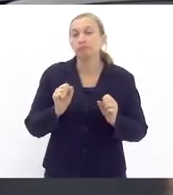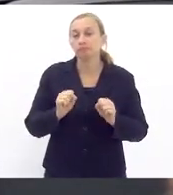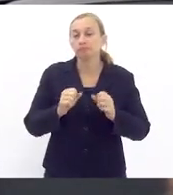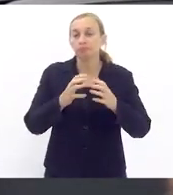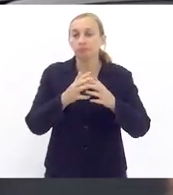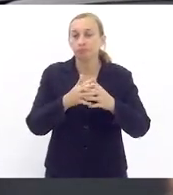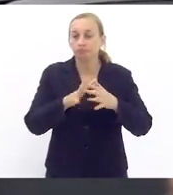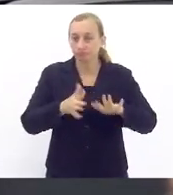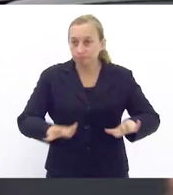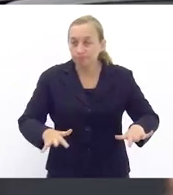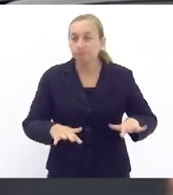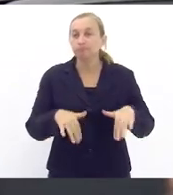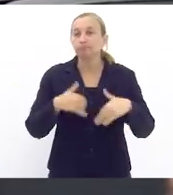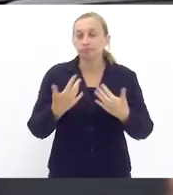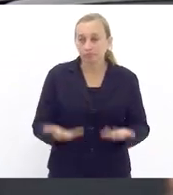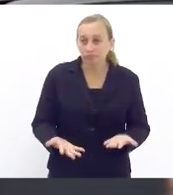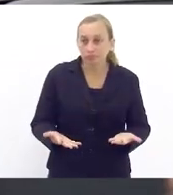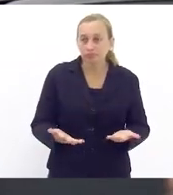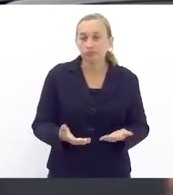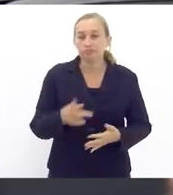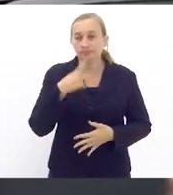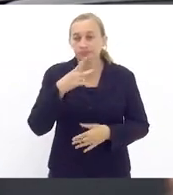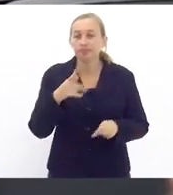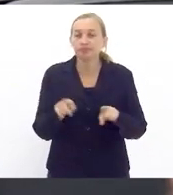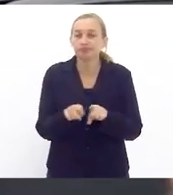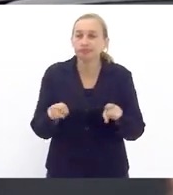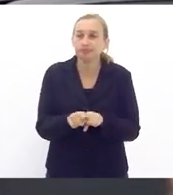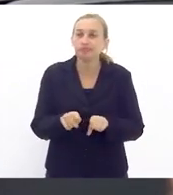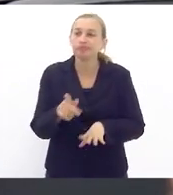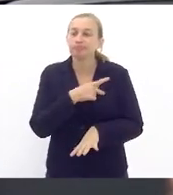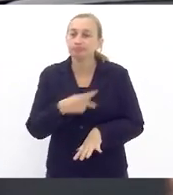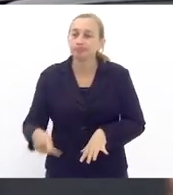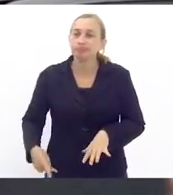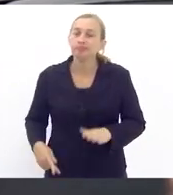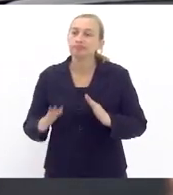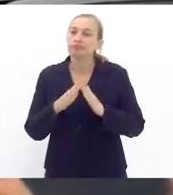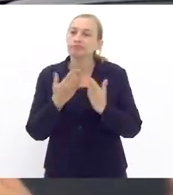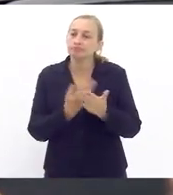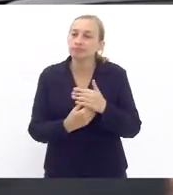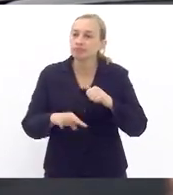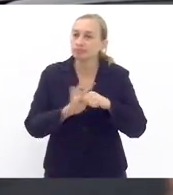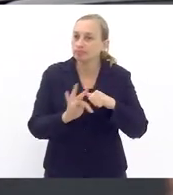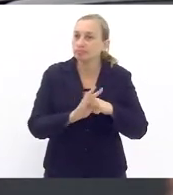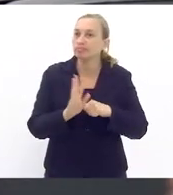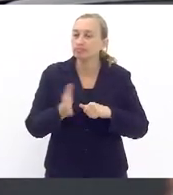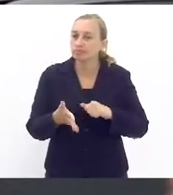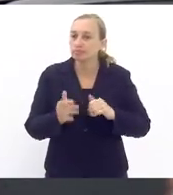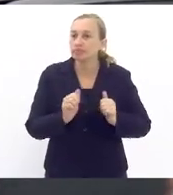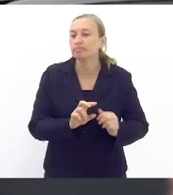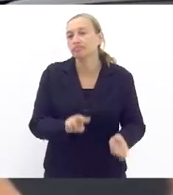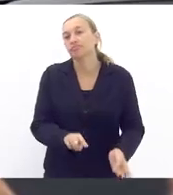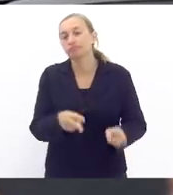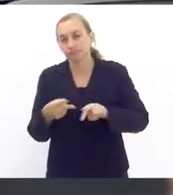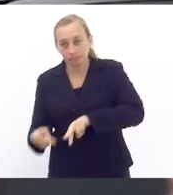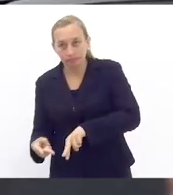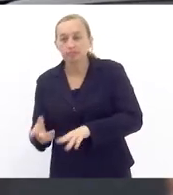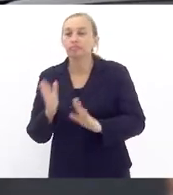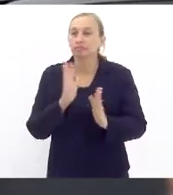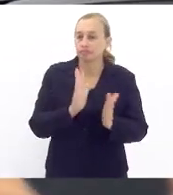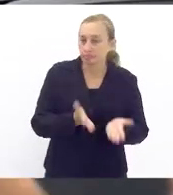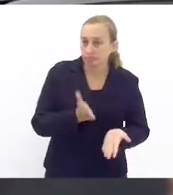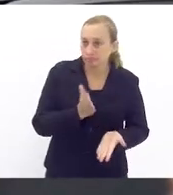no hotel Popular então foi falado também pela presidência da Faetec que isso já tá sendo encaminhado que já foi